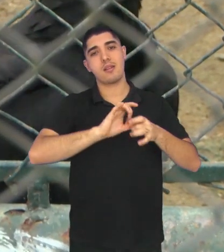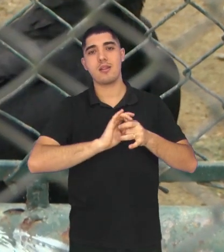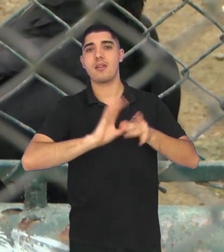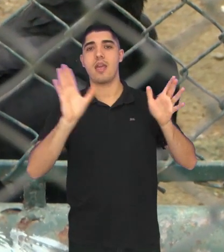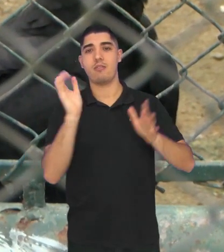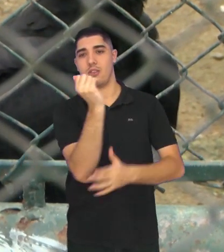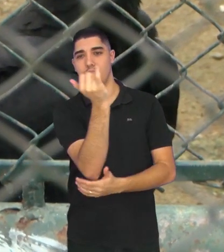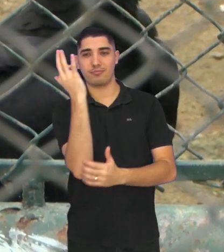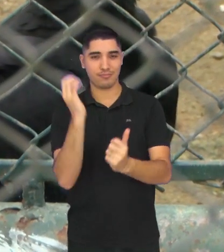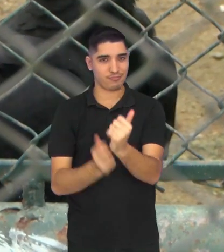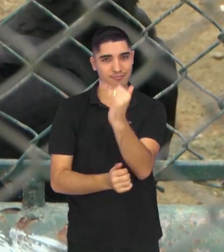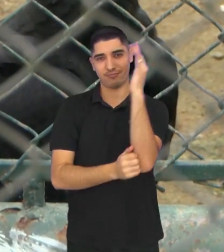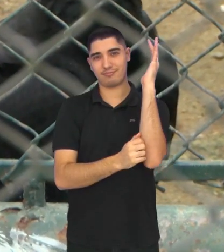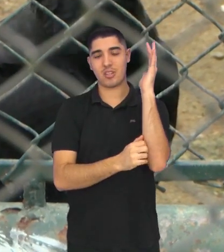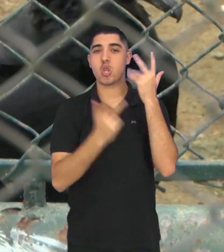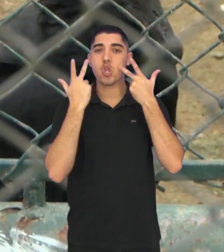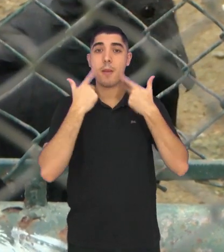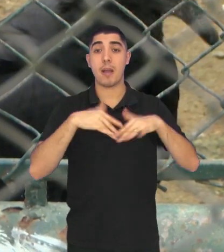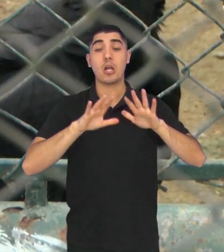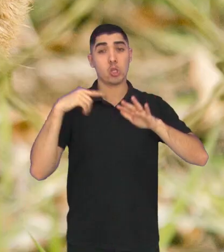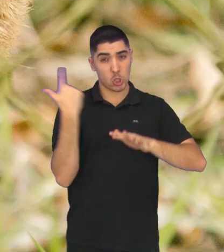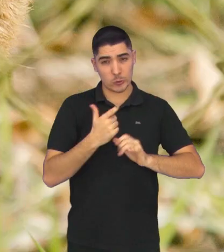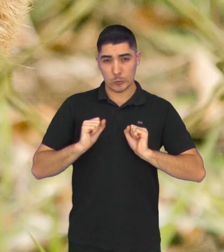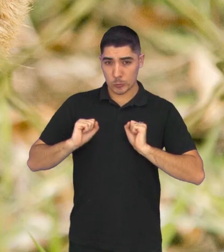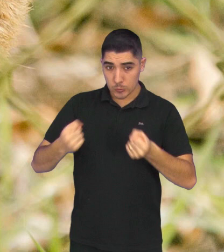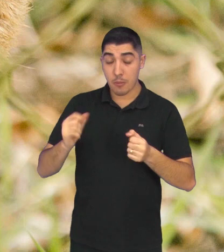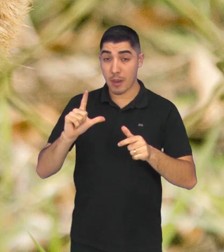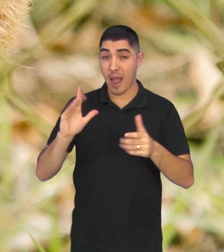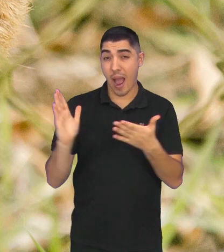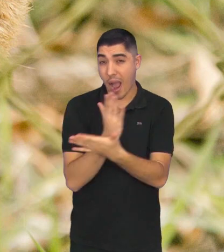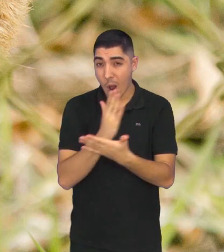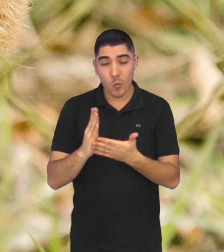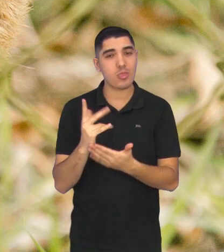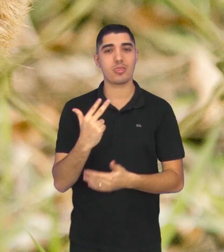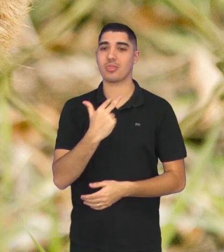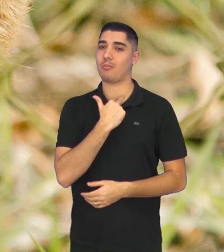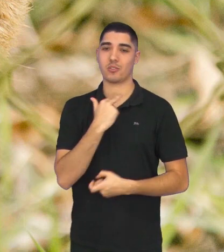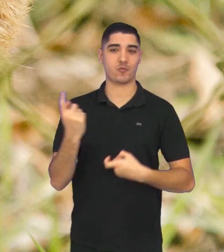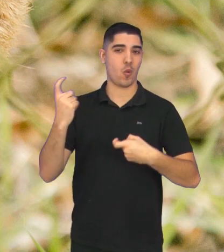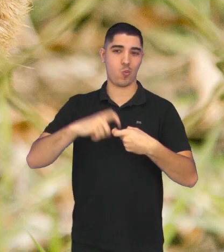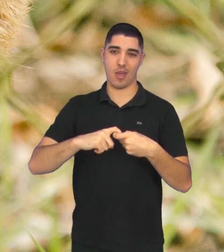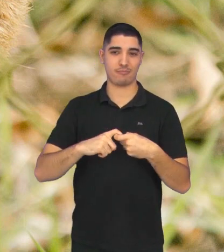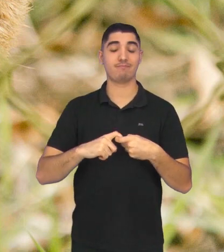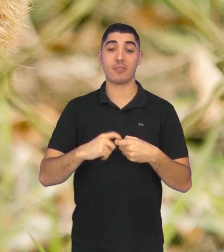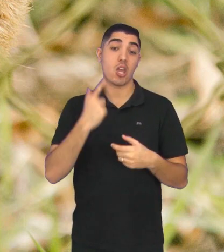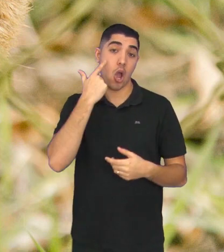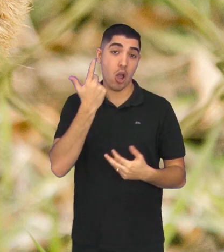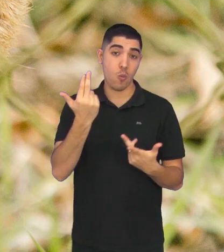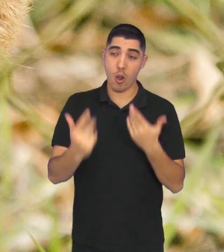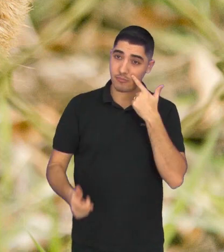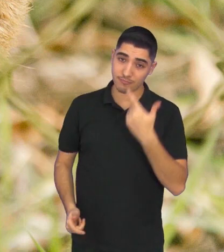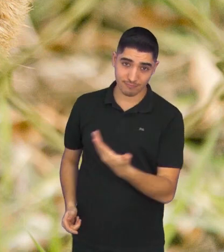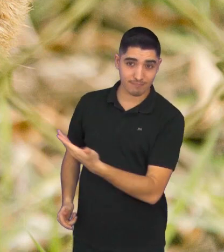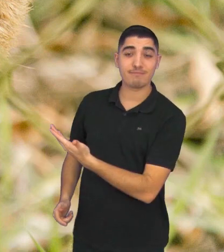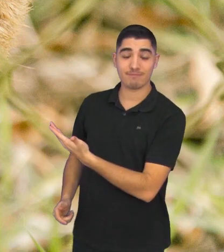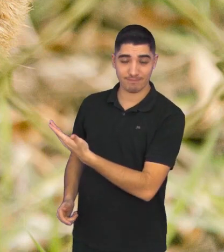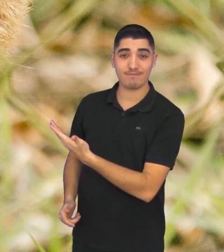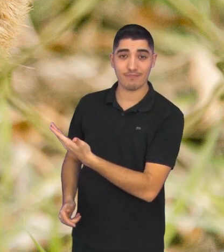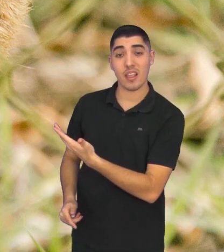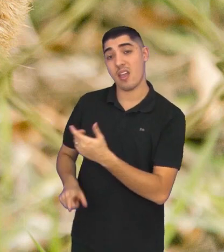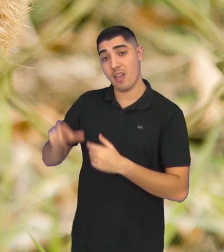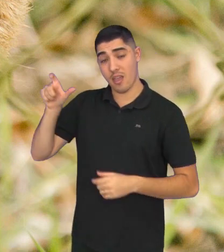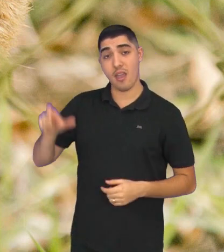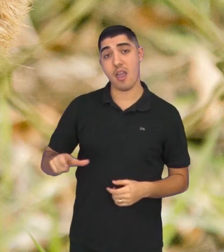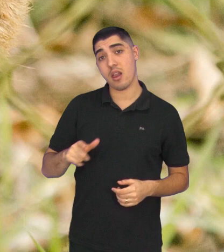natureza. Apesar de todos os esforços, alguns animais não podem voltar para casa, como esse veado